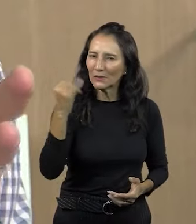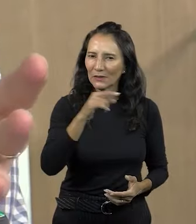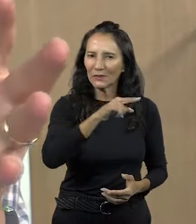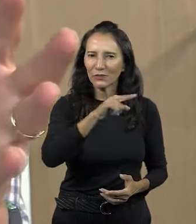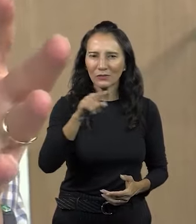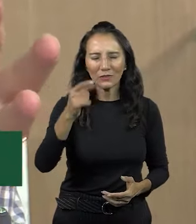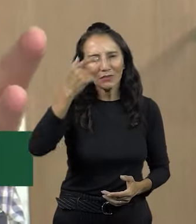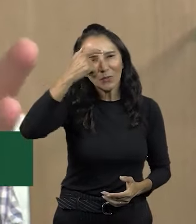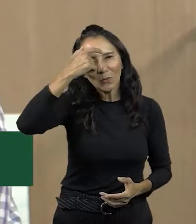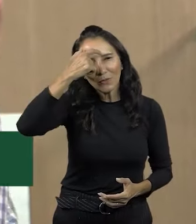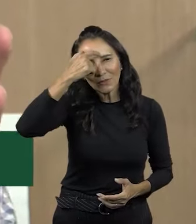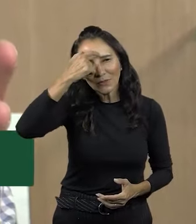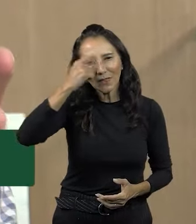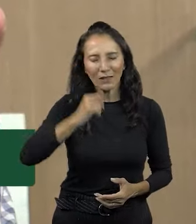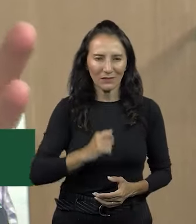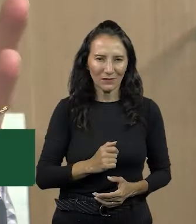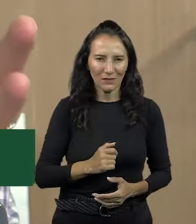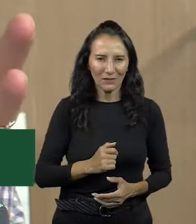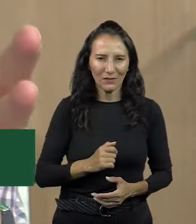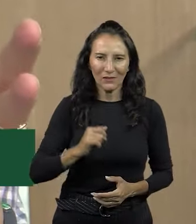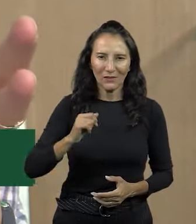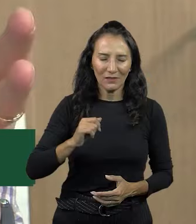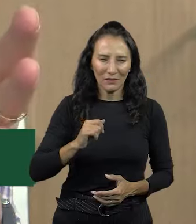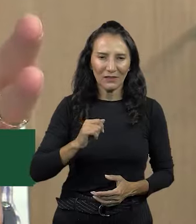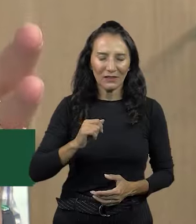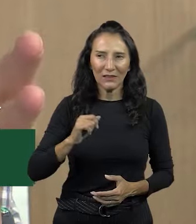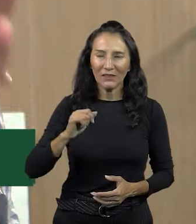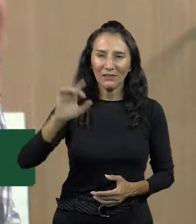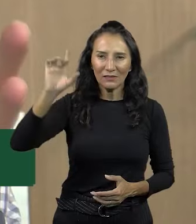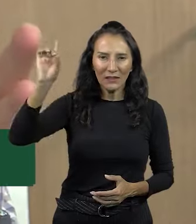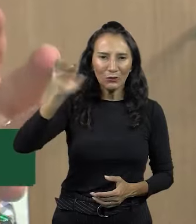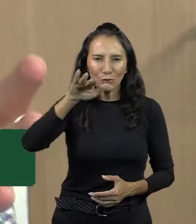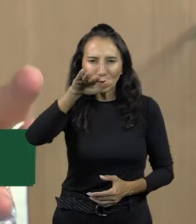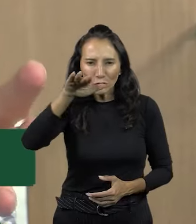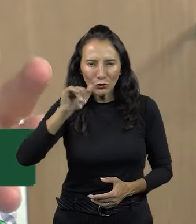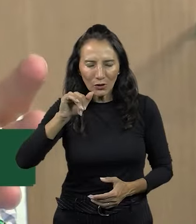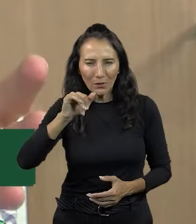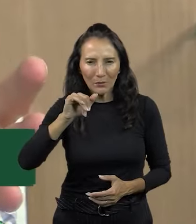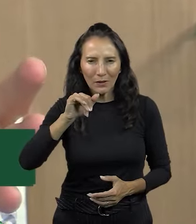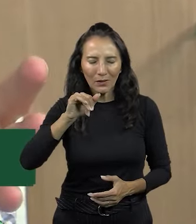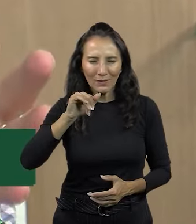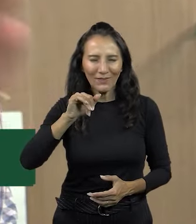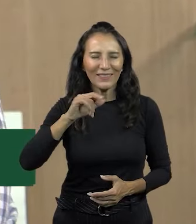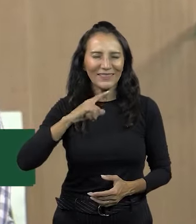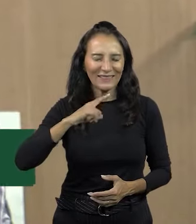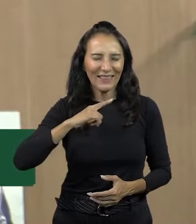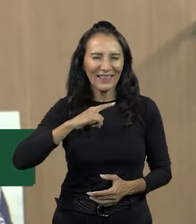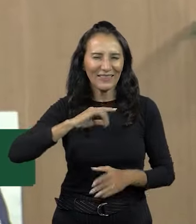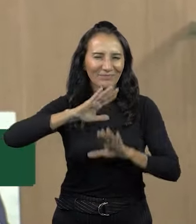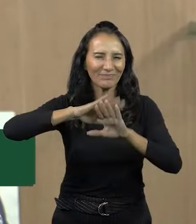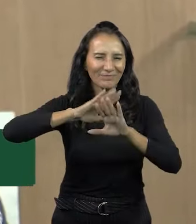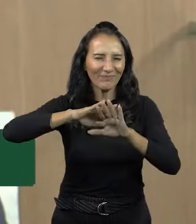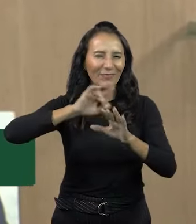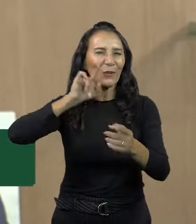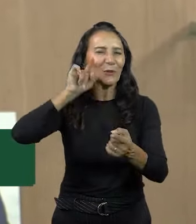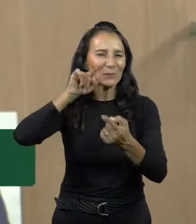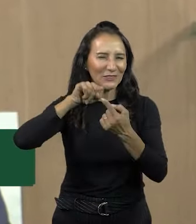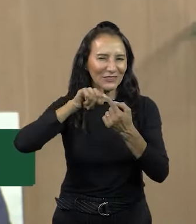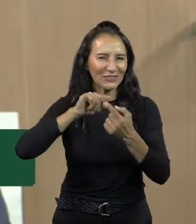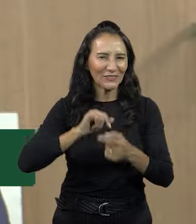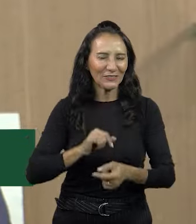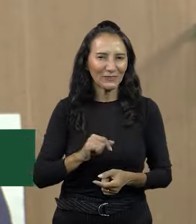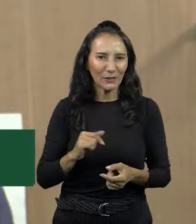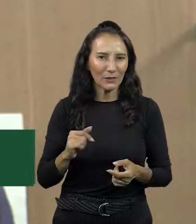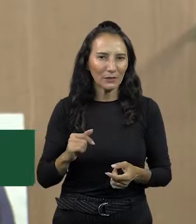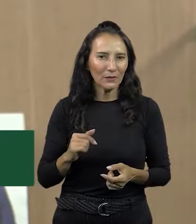consciência de que o chamado de Deus para sua vida tem um propósito hoje eu posso dizer para vocês que eu